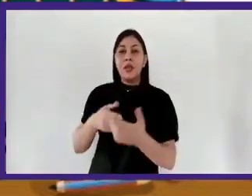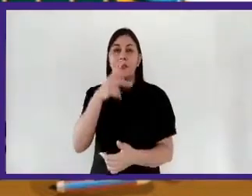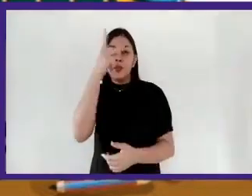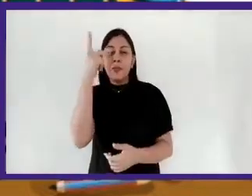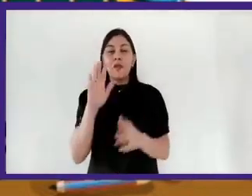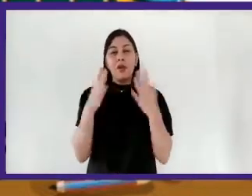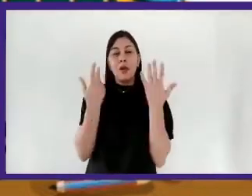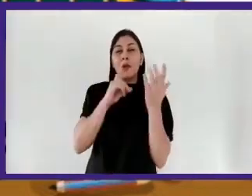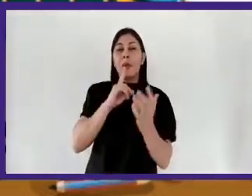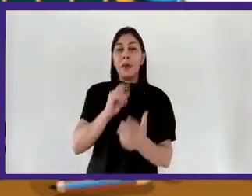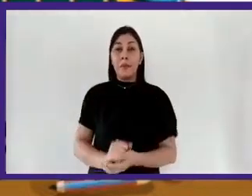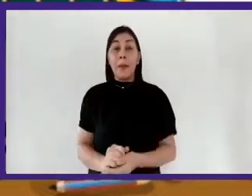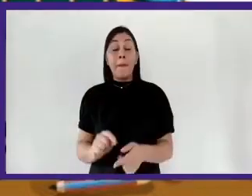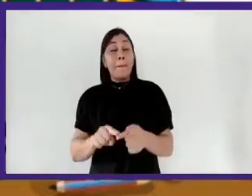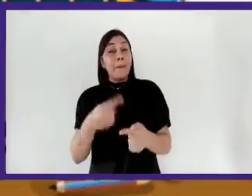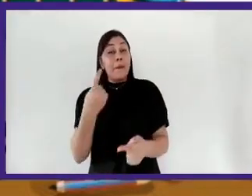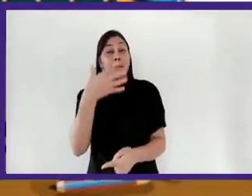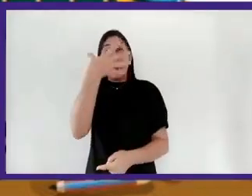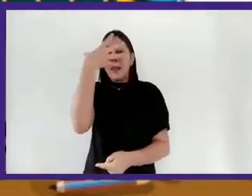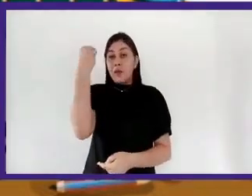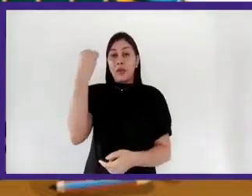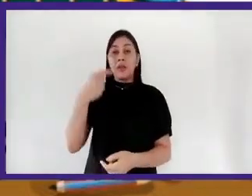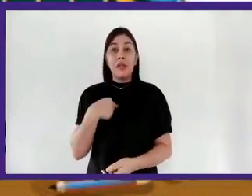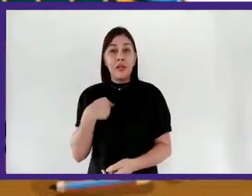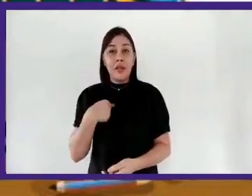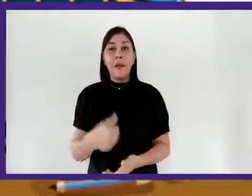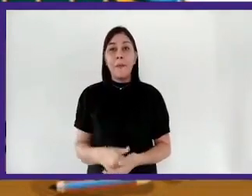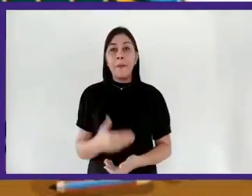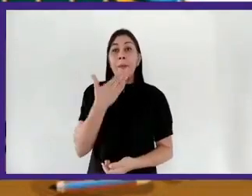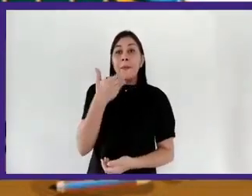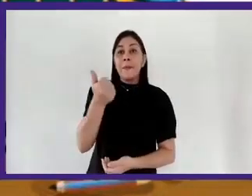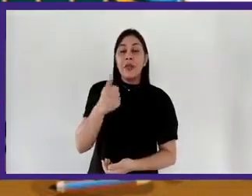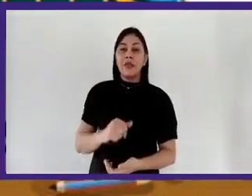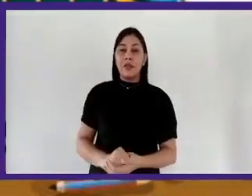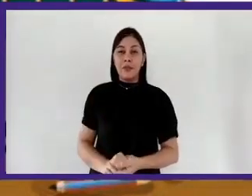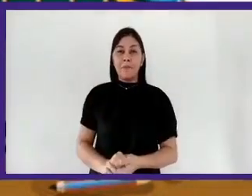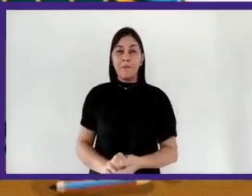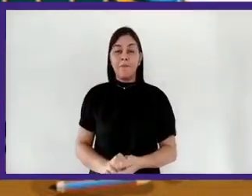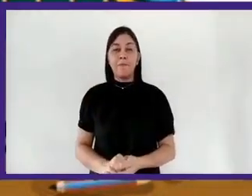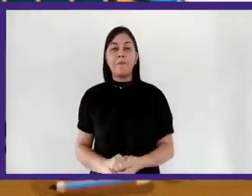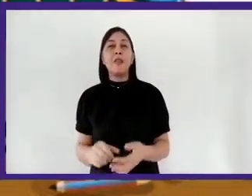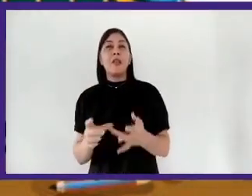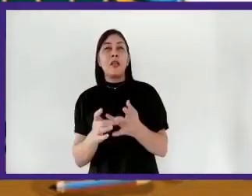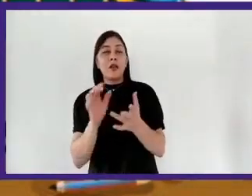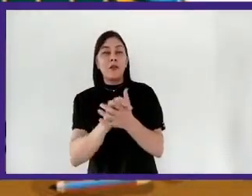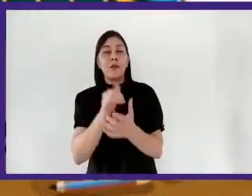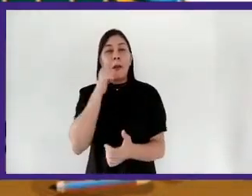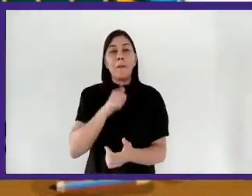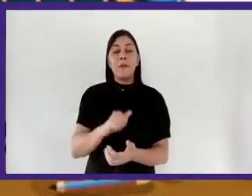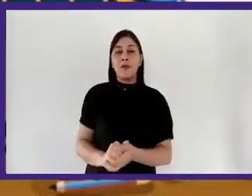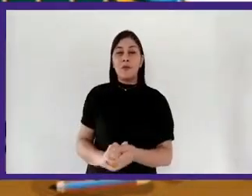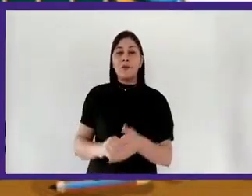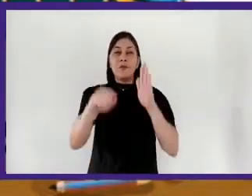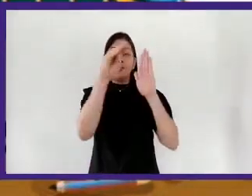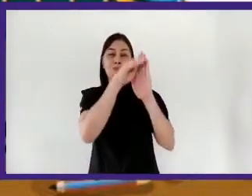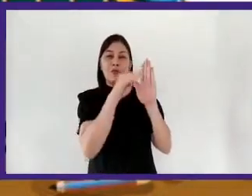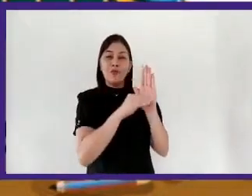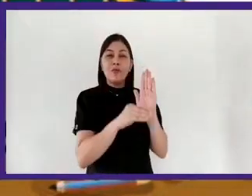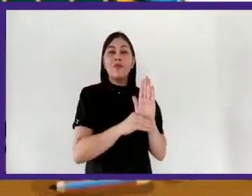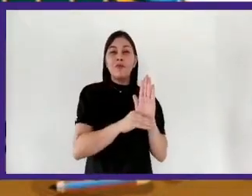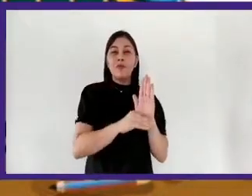não esquecer, eu pedi a ela a receita